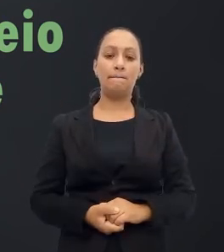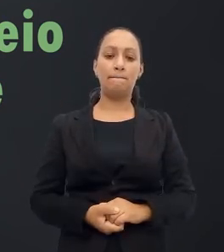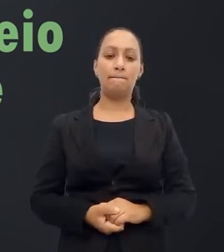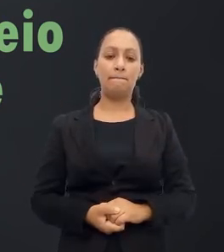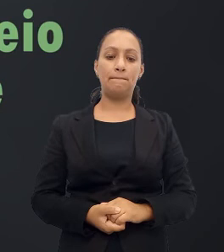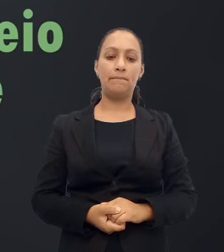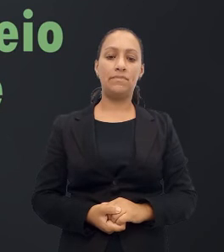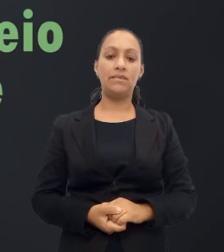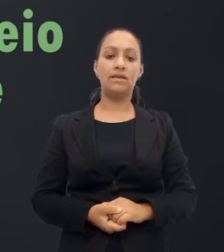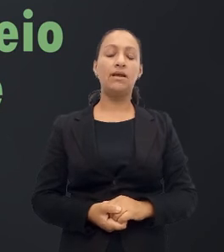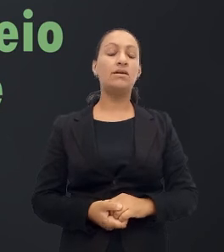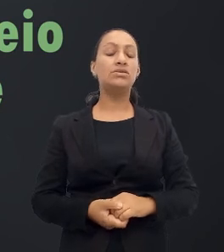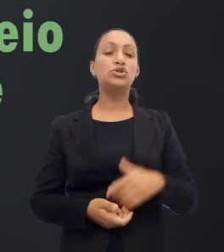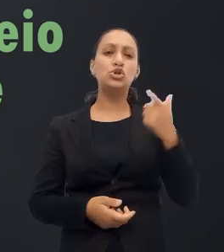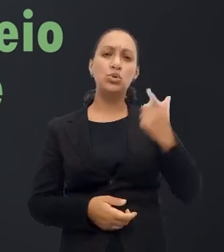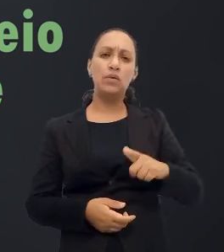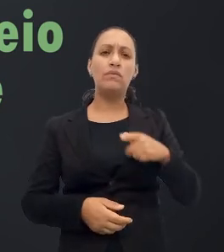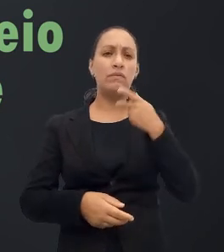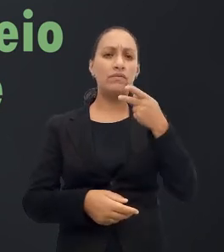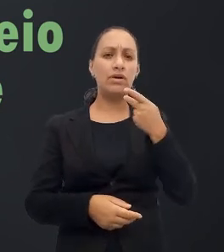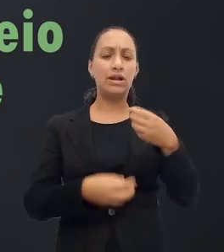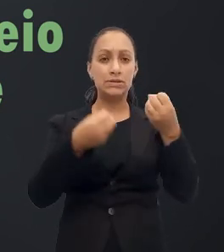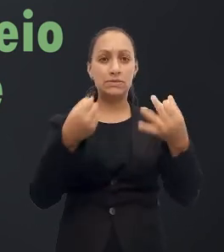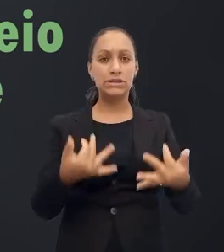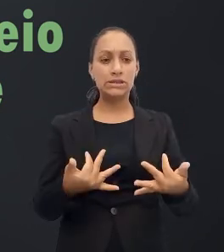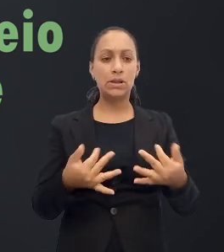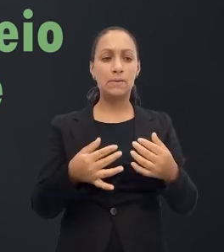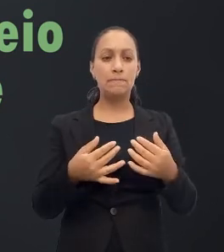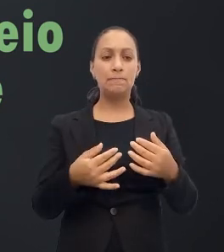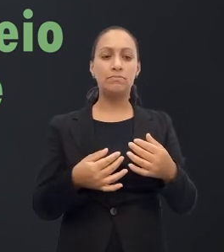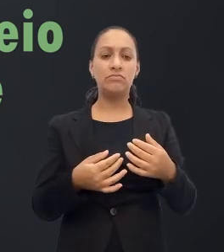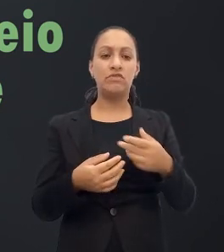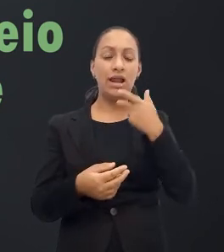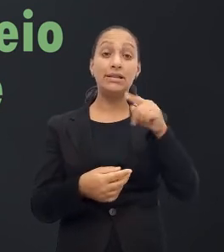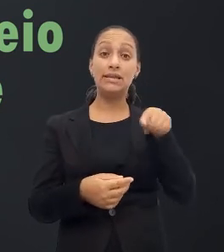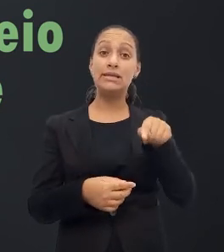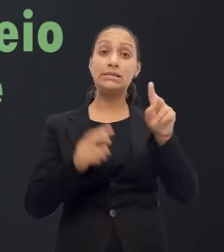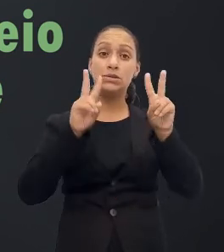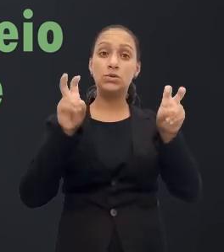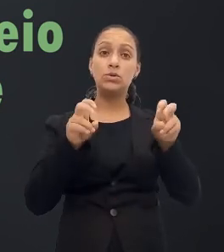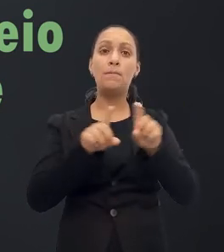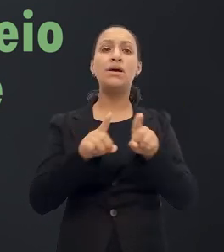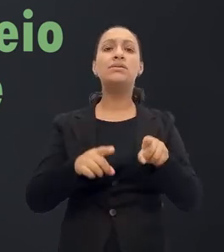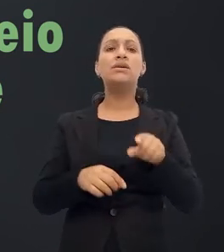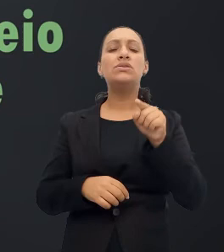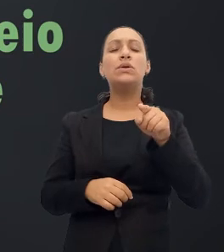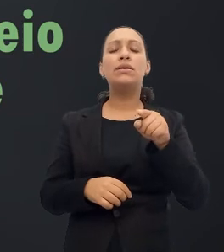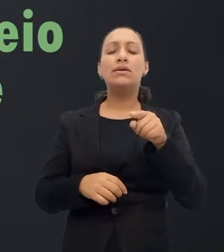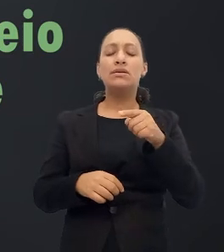gente bate nessa mesma tecla, mas eu vou deixar as considerações finais para que a senhora diga aos ouvintes como se